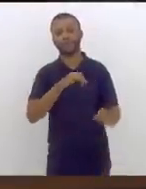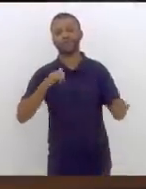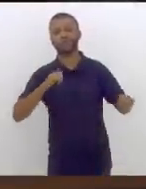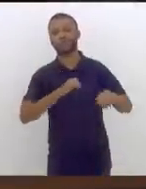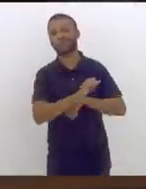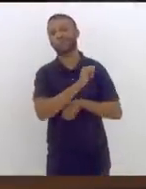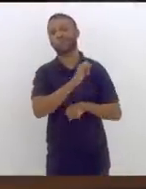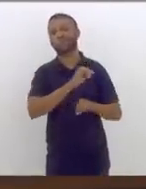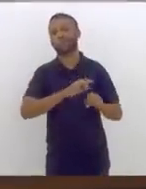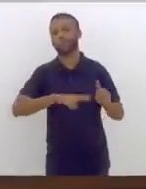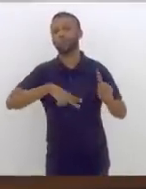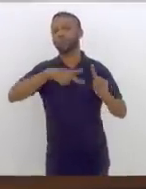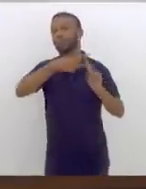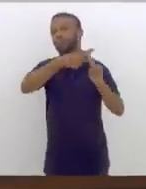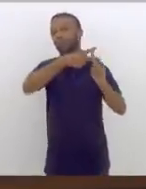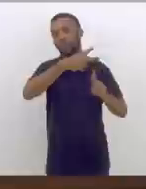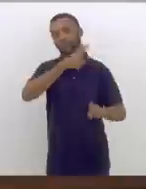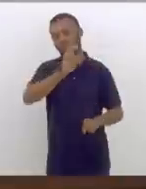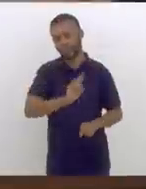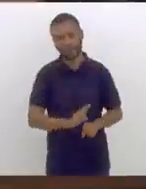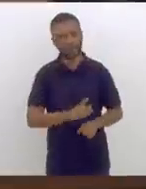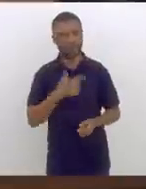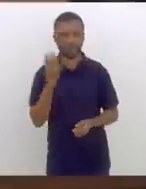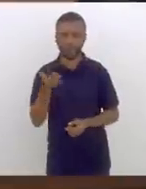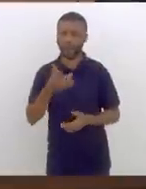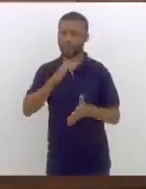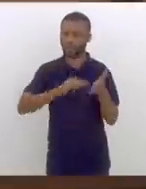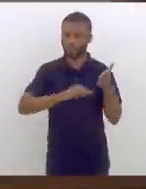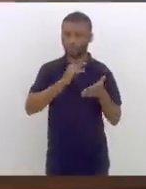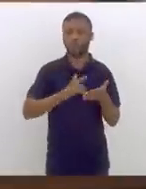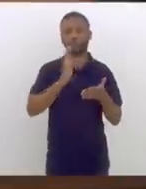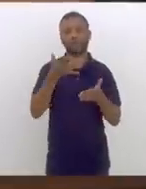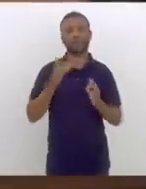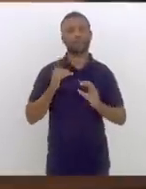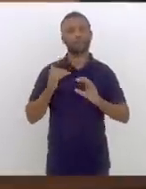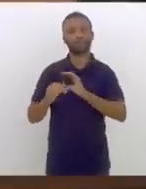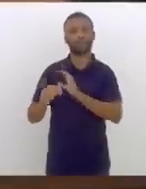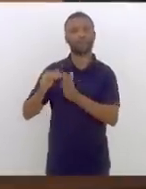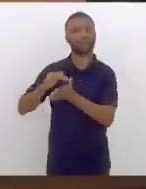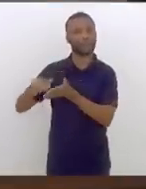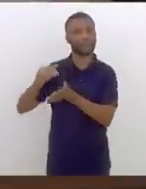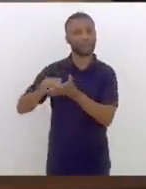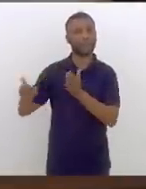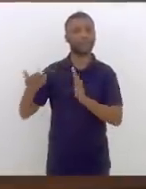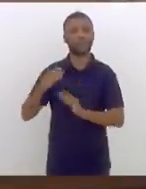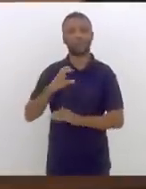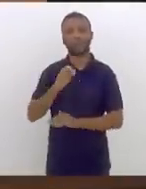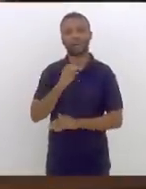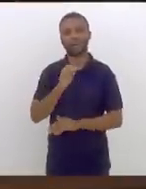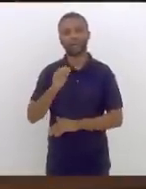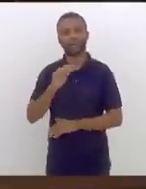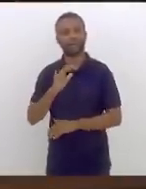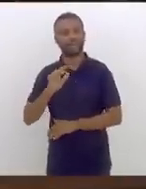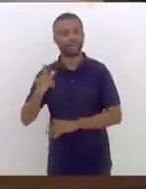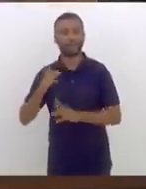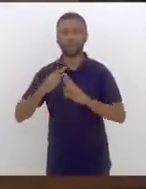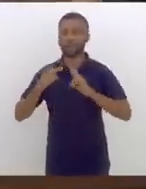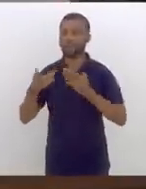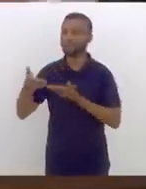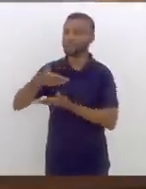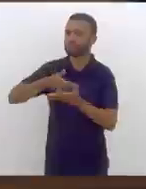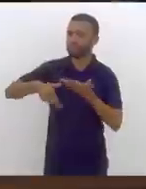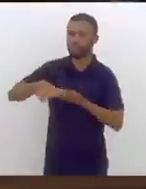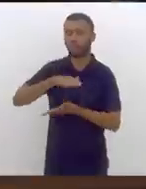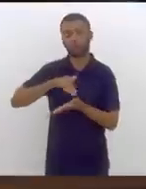essa documentação aqui já foi encaminhada encaminhamos para para o secretário da casa civil em reuniões que nós tivemos o